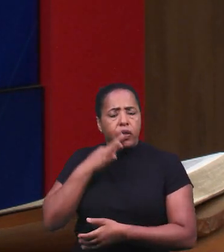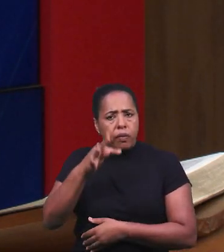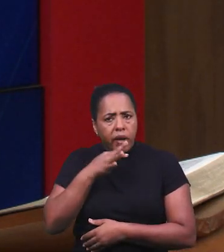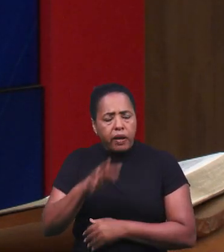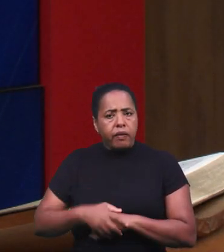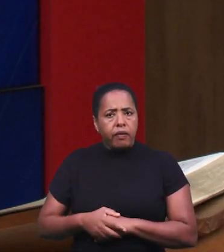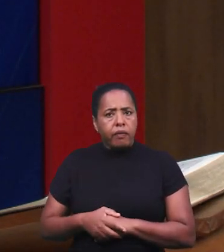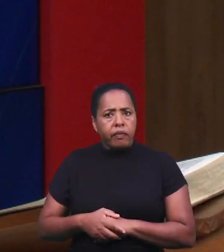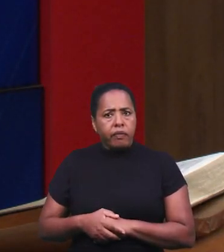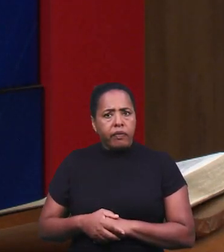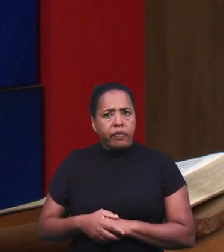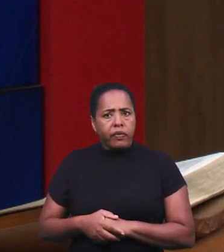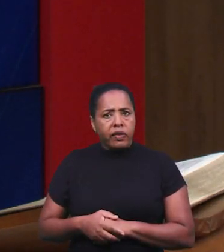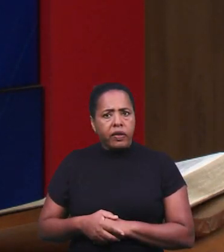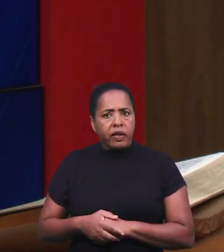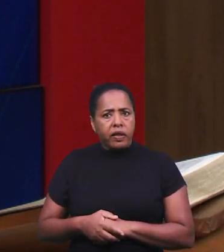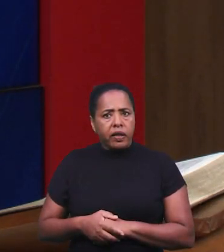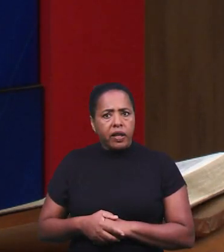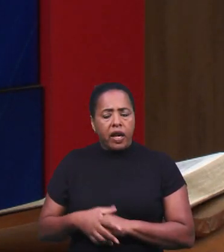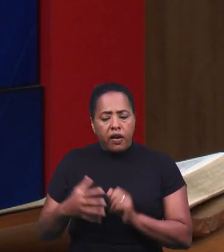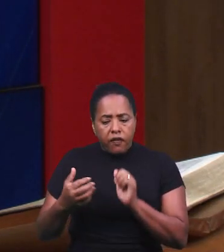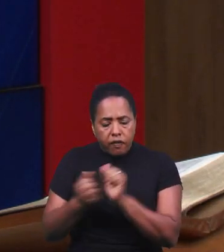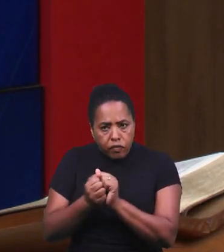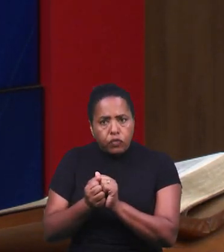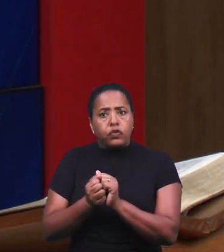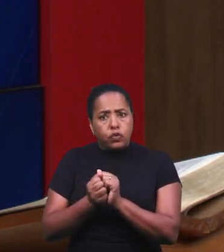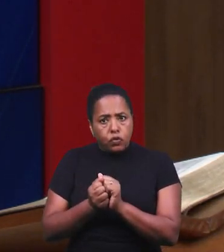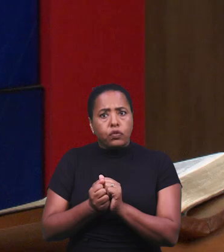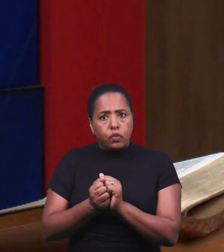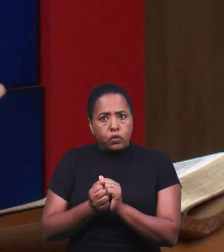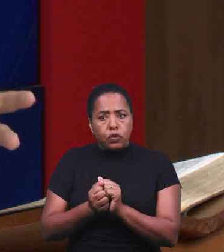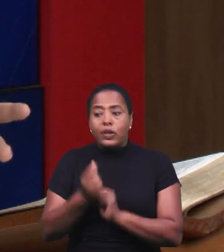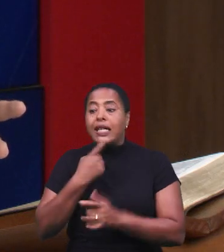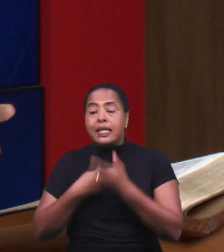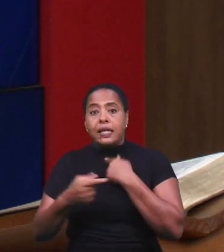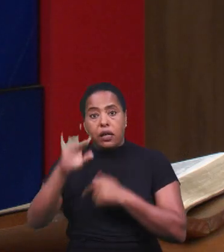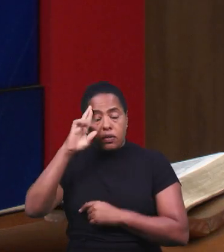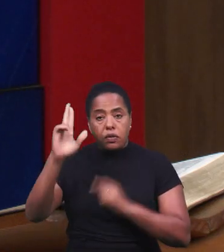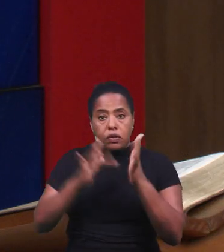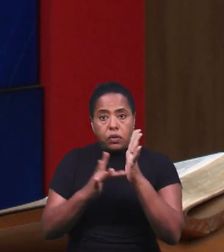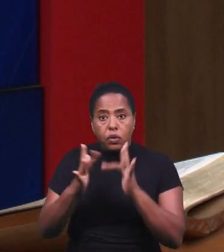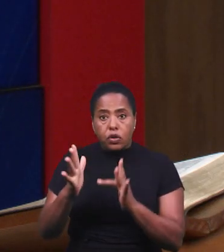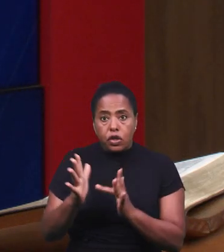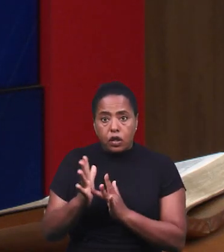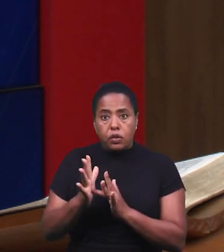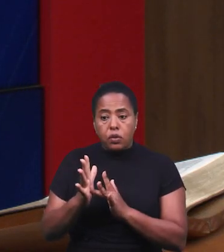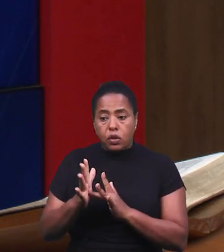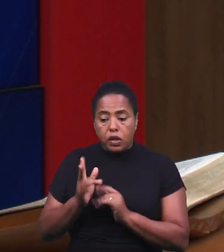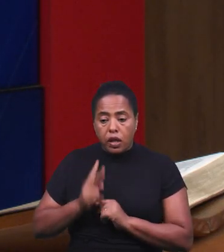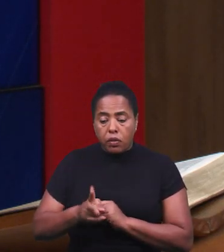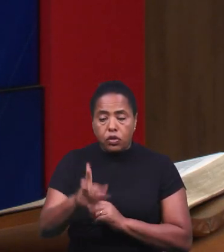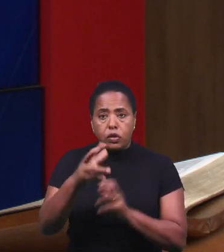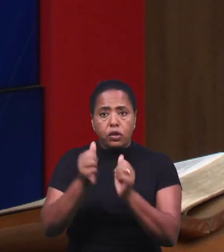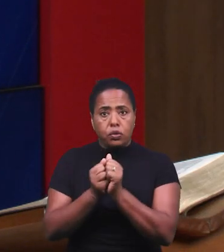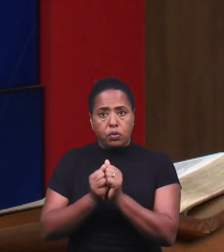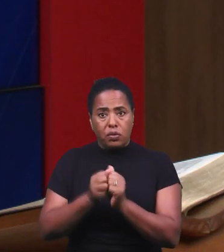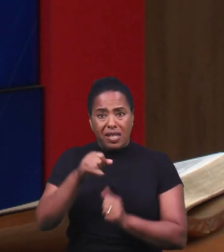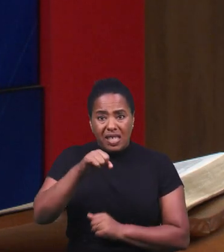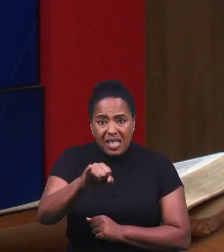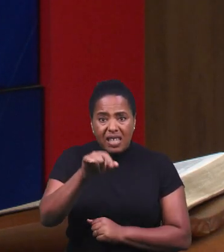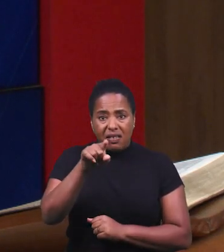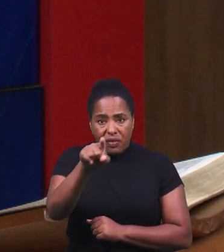dias. Poderiam ser 10, ninguém sabe qual seria esse momento em que Jesus ia se revelar. Continue orando,